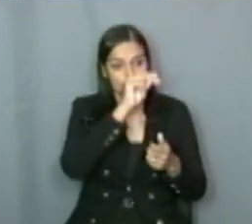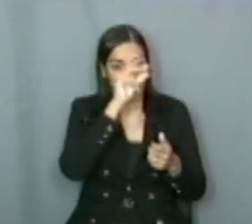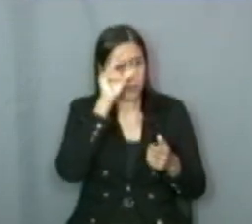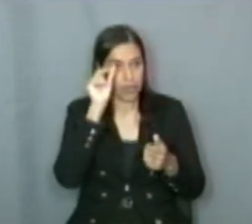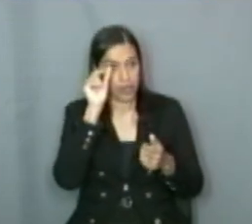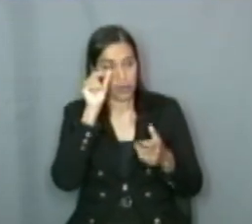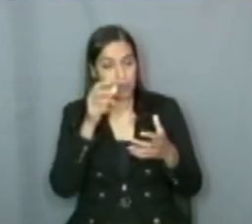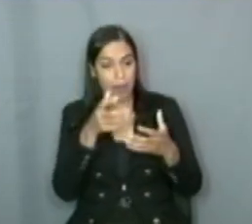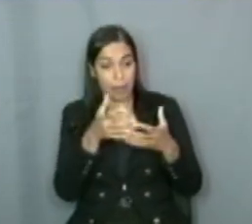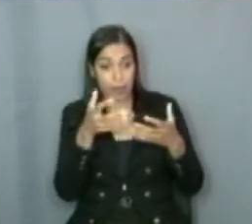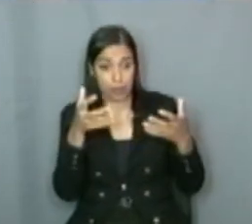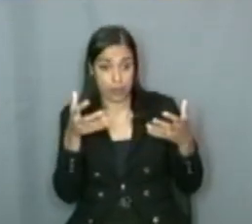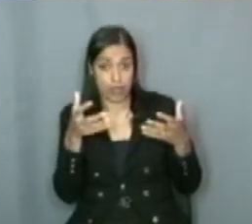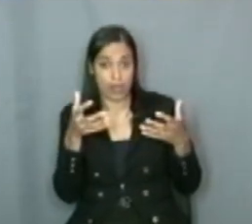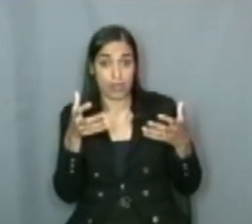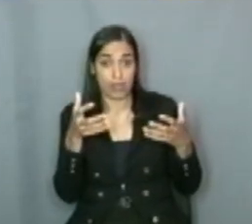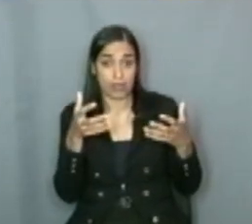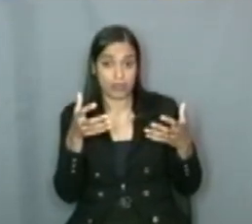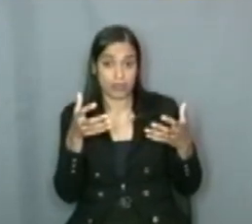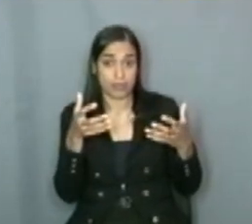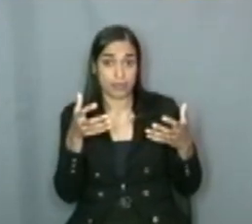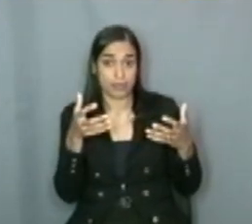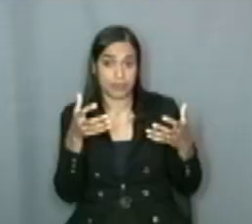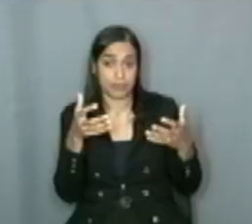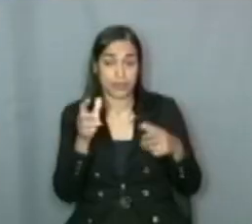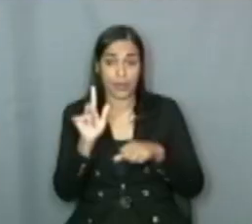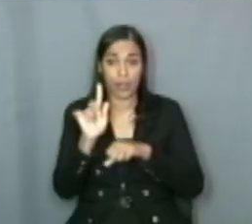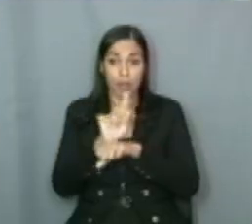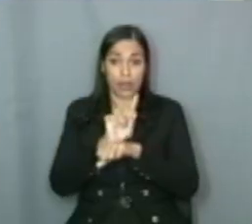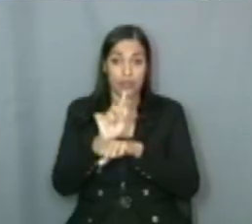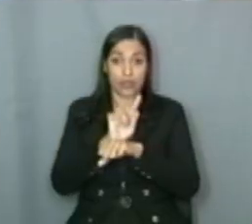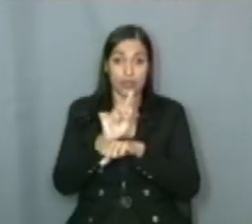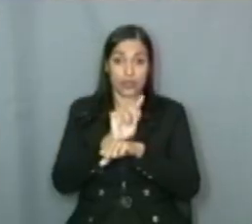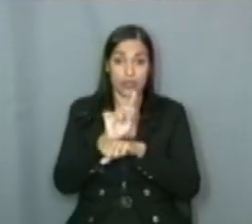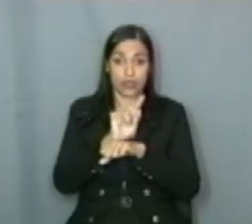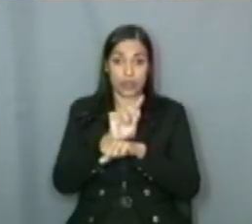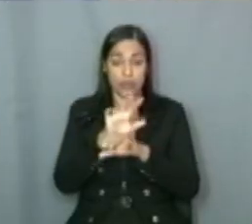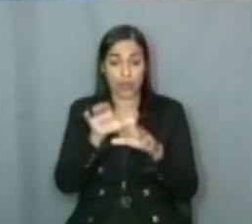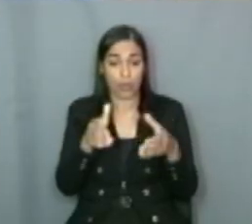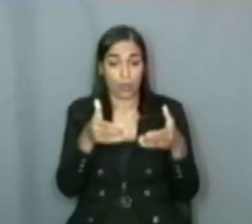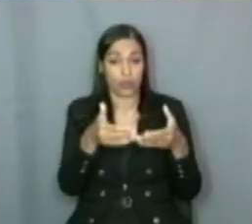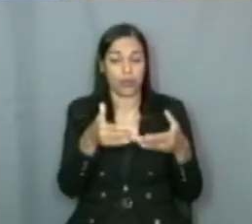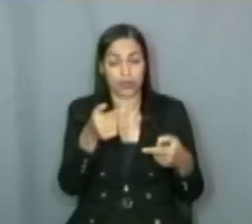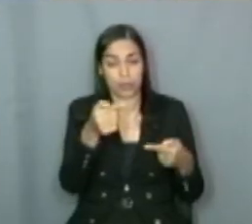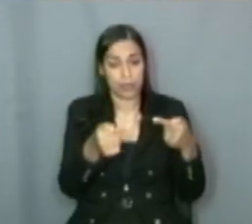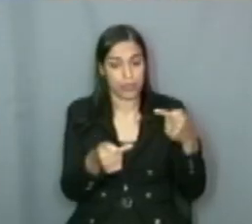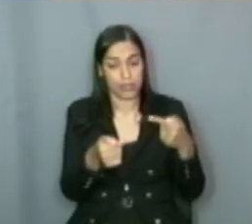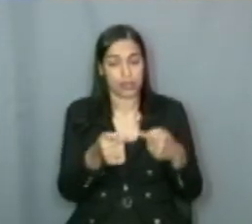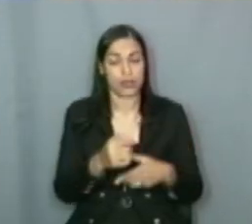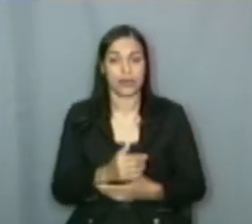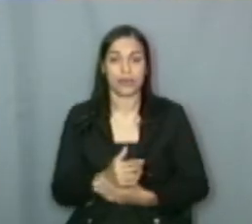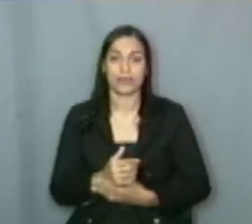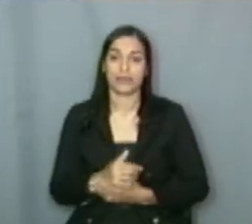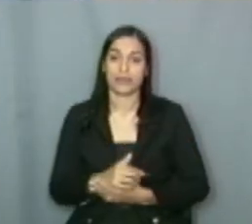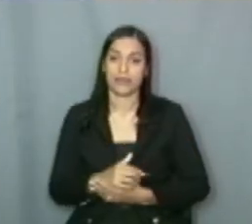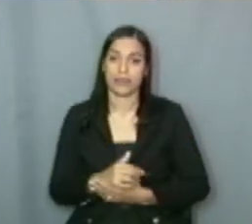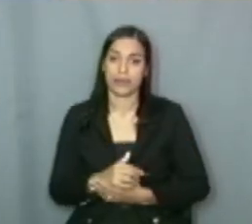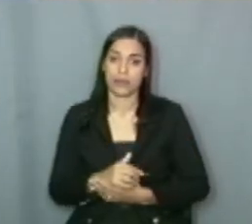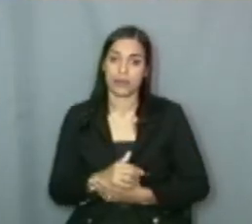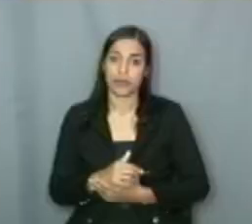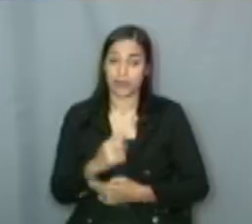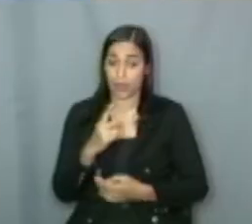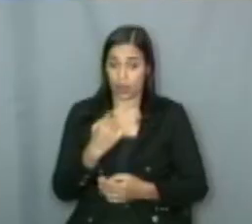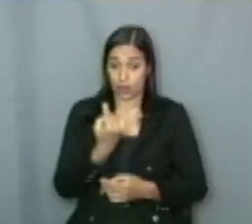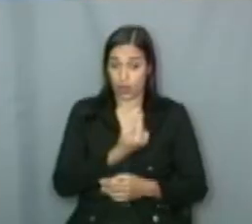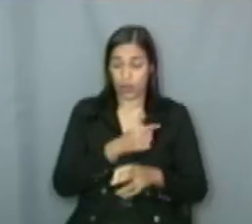A maioria está com a gestão, a maioria está com um grupo político. E aí ficamos nós